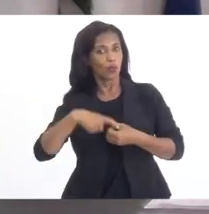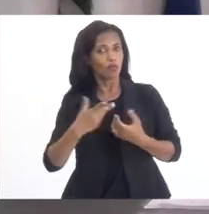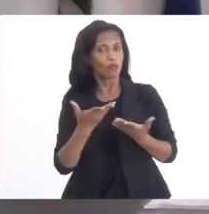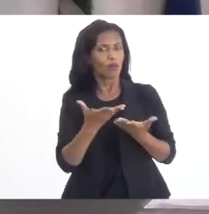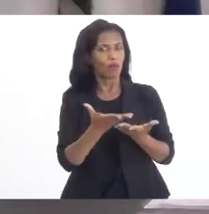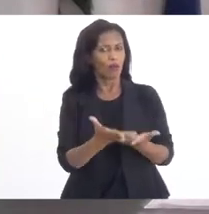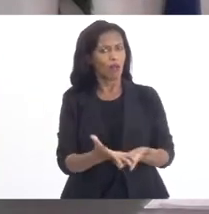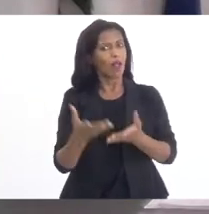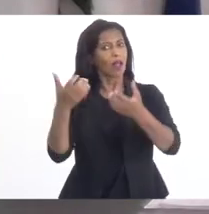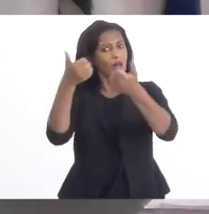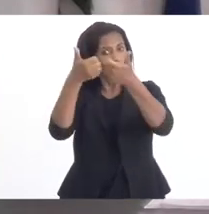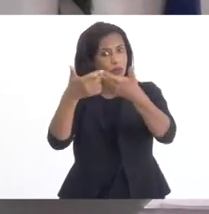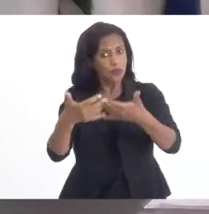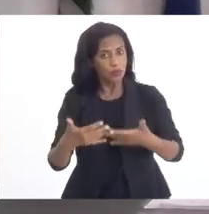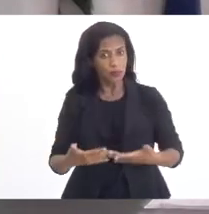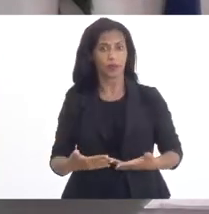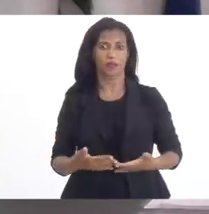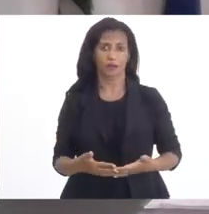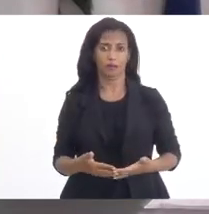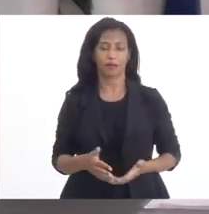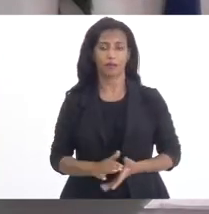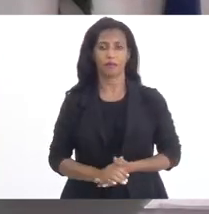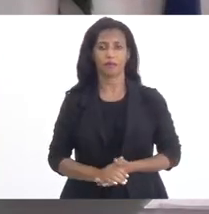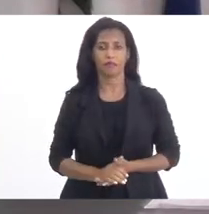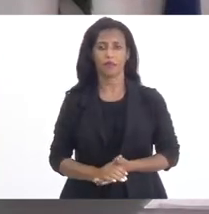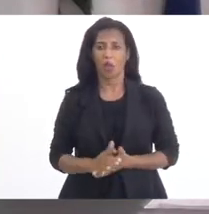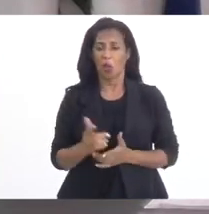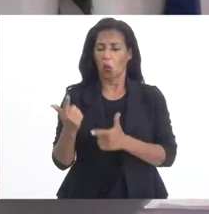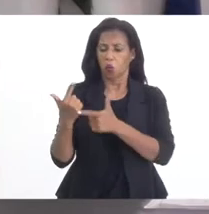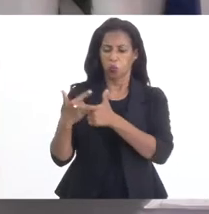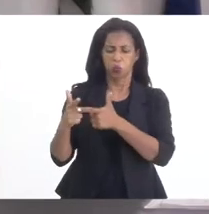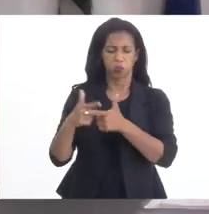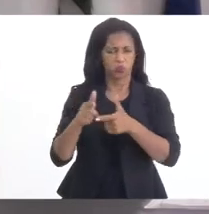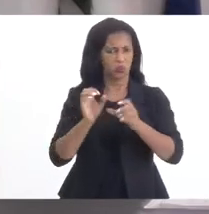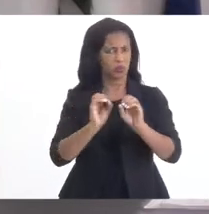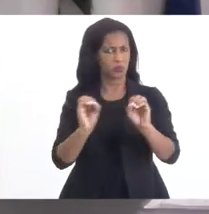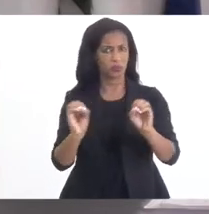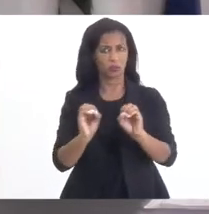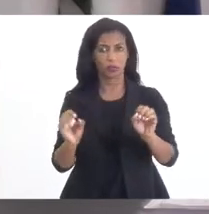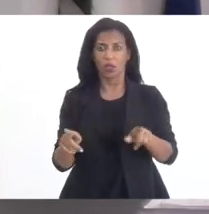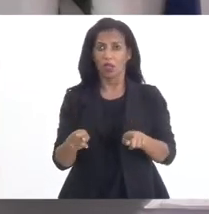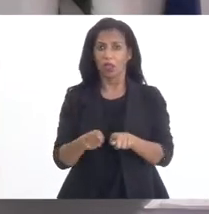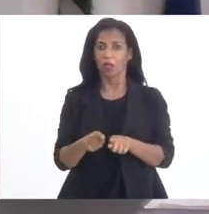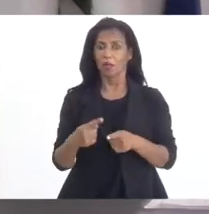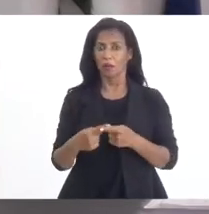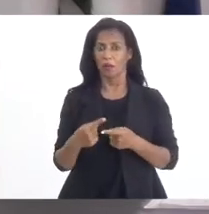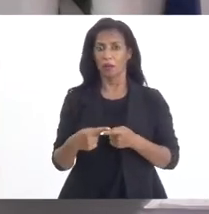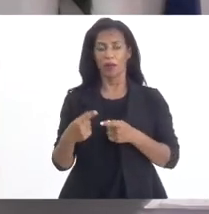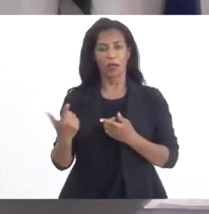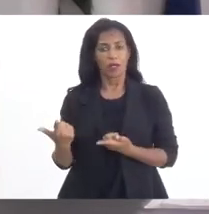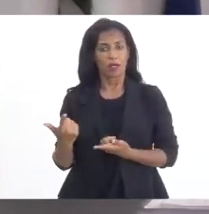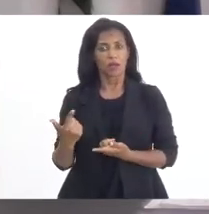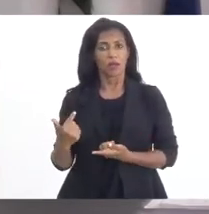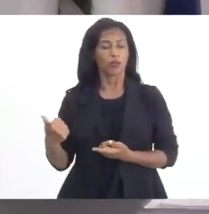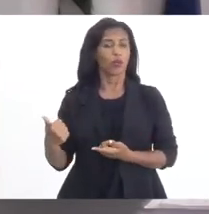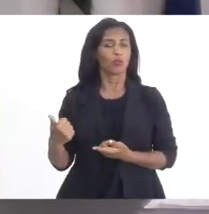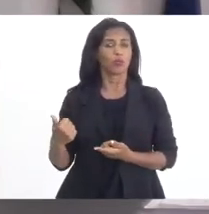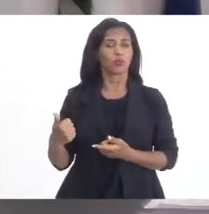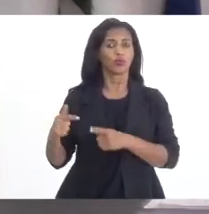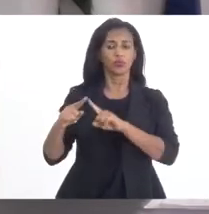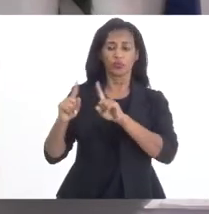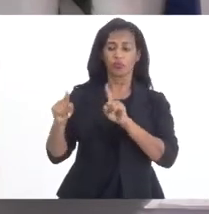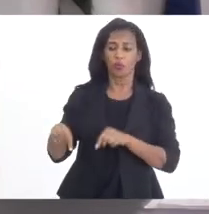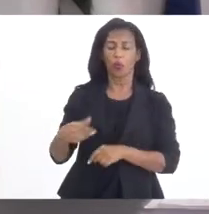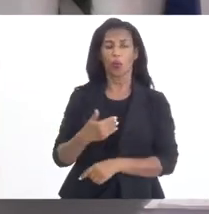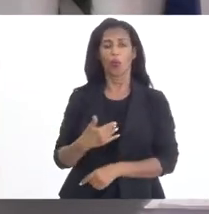novamente daremos explicações. Não há problema algum, até porque somos servidores públicos e o